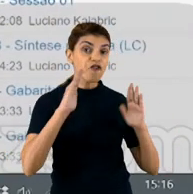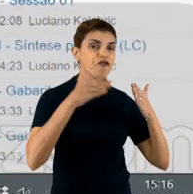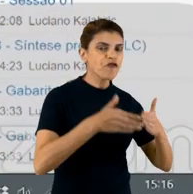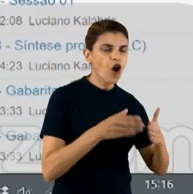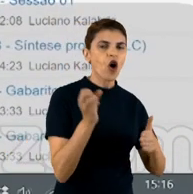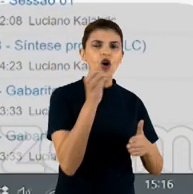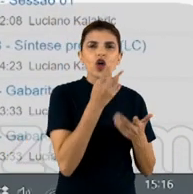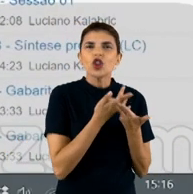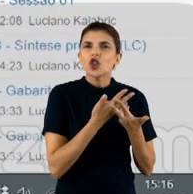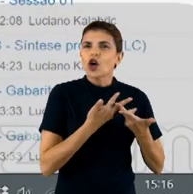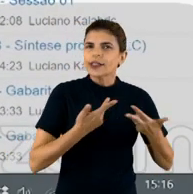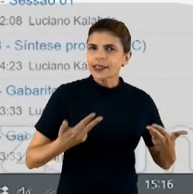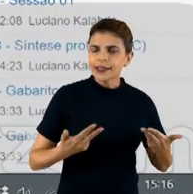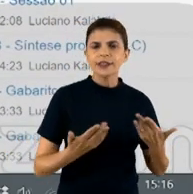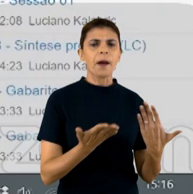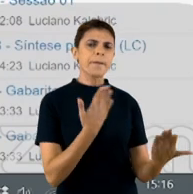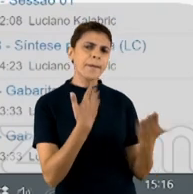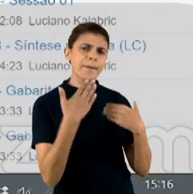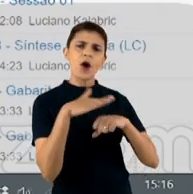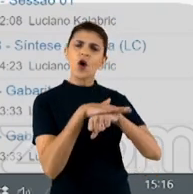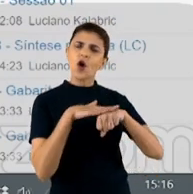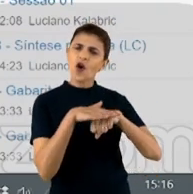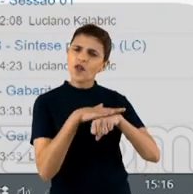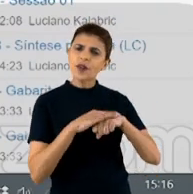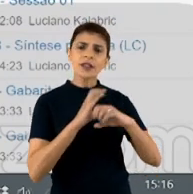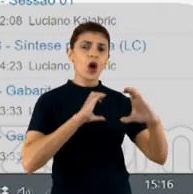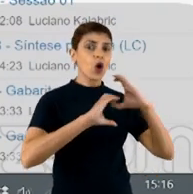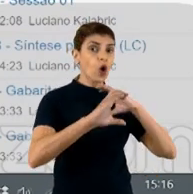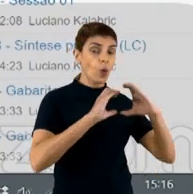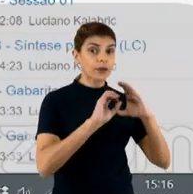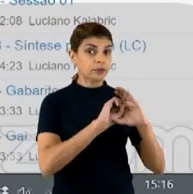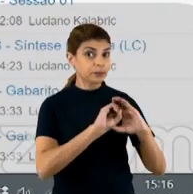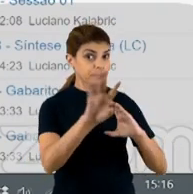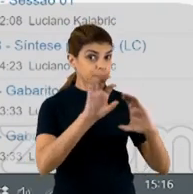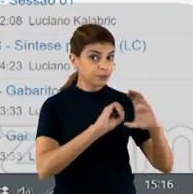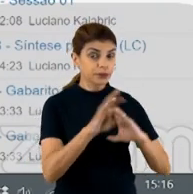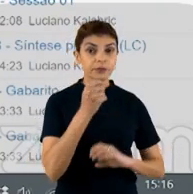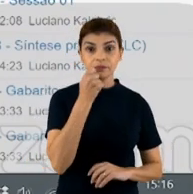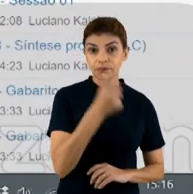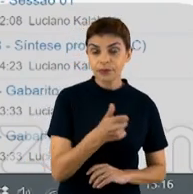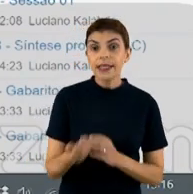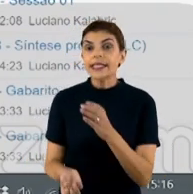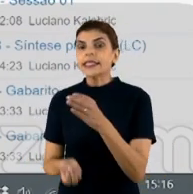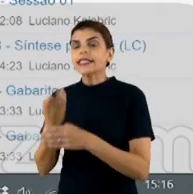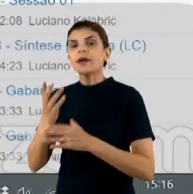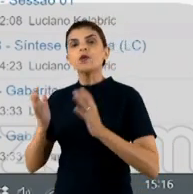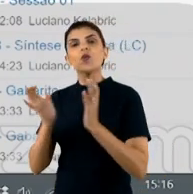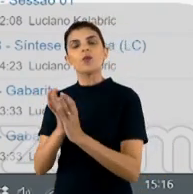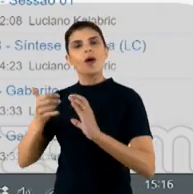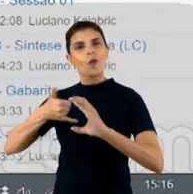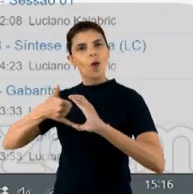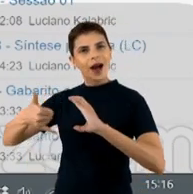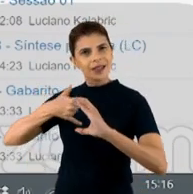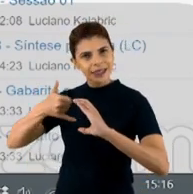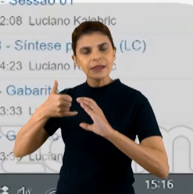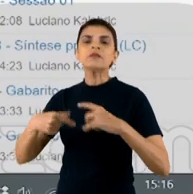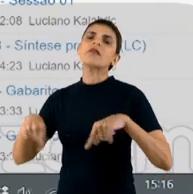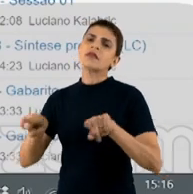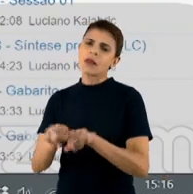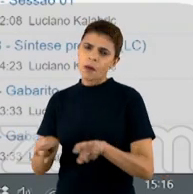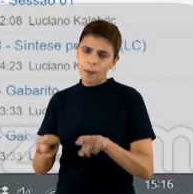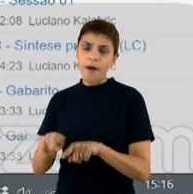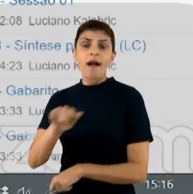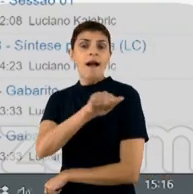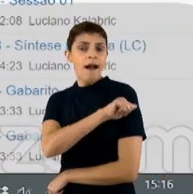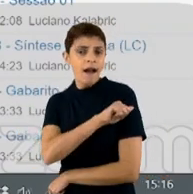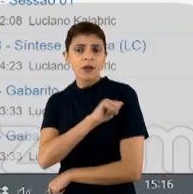de notícias. Então, sempre que precisamos comunicar com os alunos, nós enviamos mensagens por aqui. Nós criamos um grupo de WhatsApp para que os alunos e